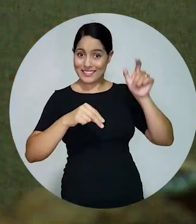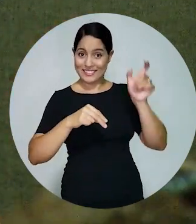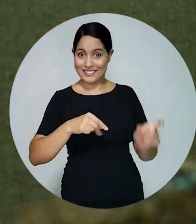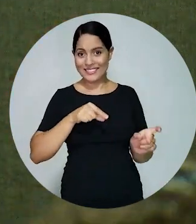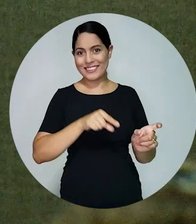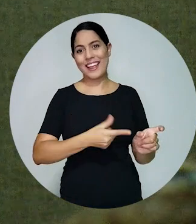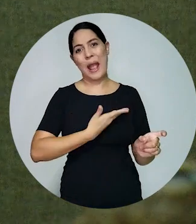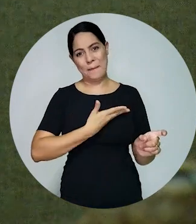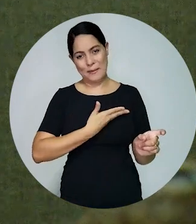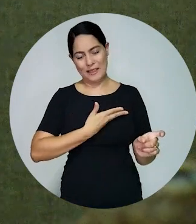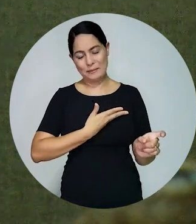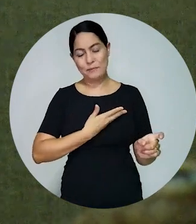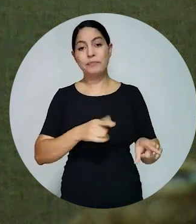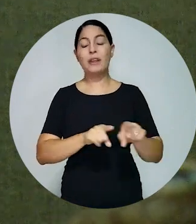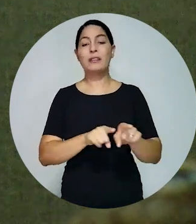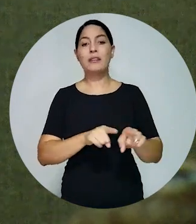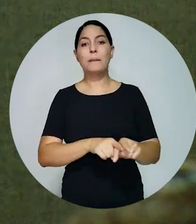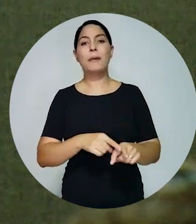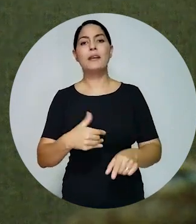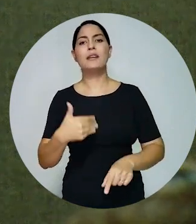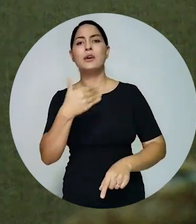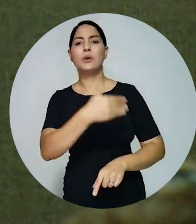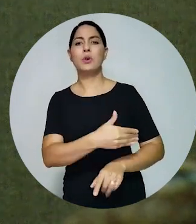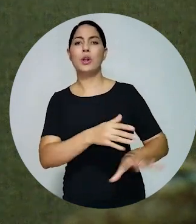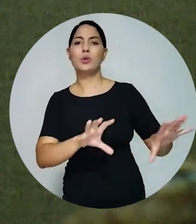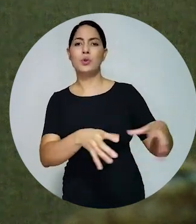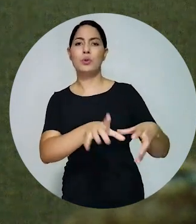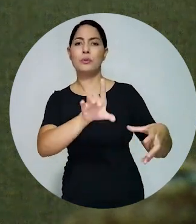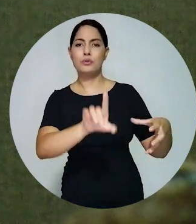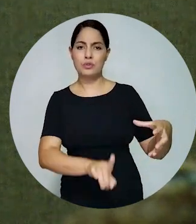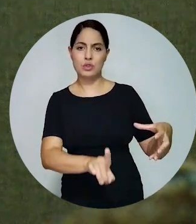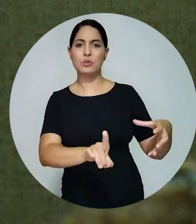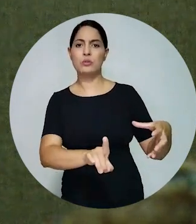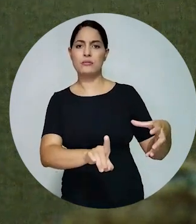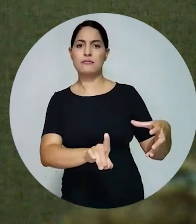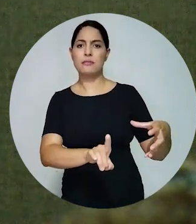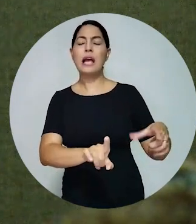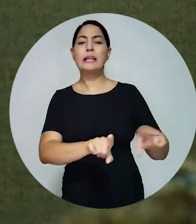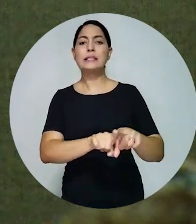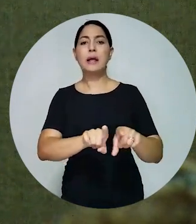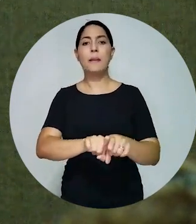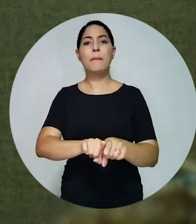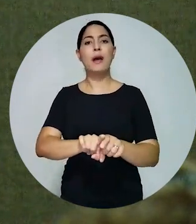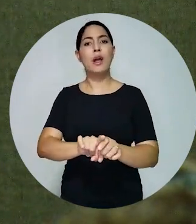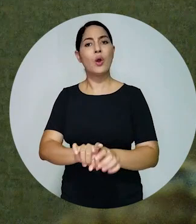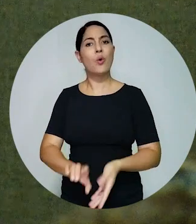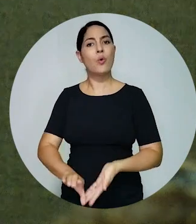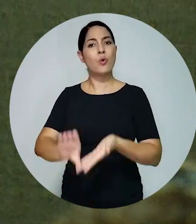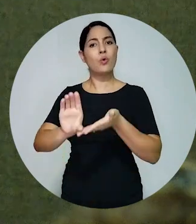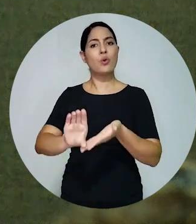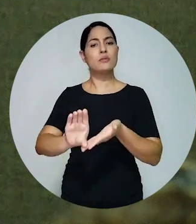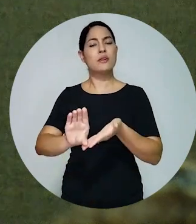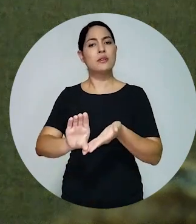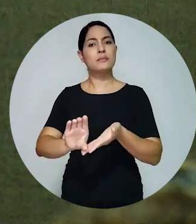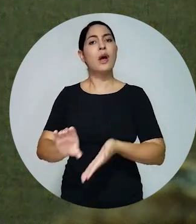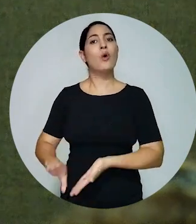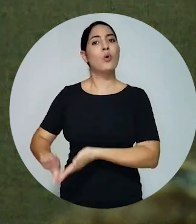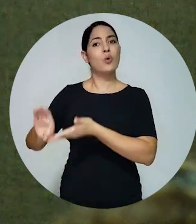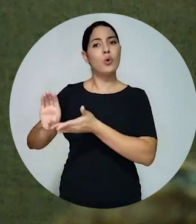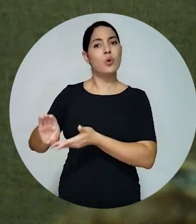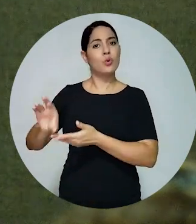agora, mais ainda de presente. Eu vou ter ao meu lado toda uma diretoria, um